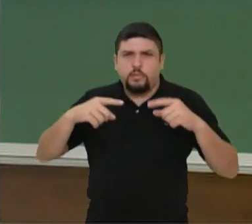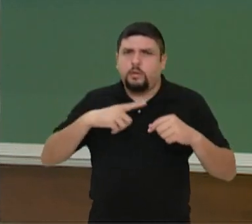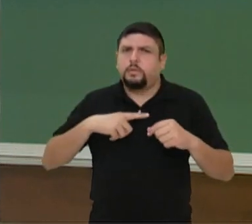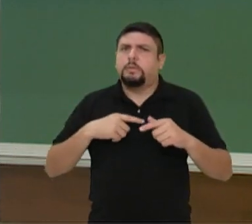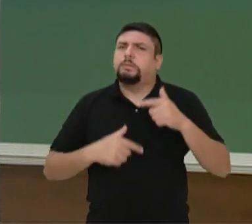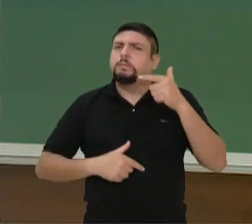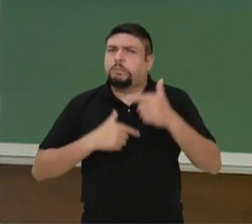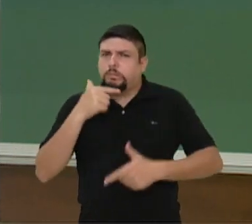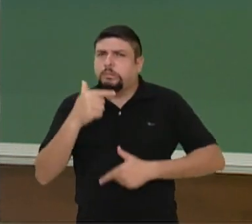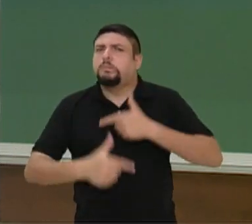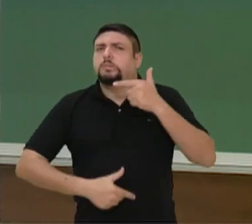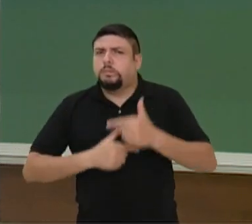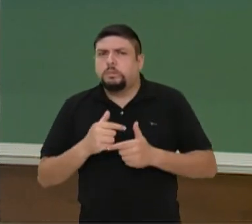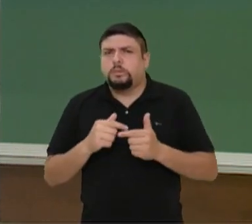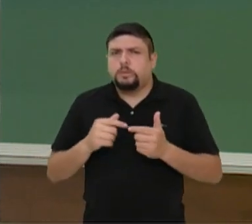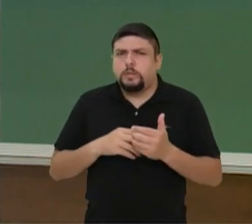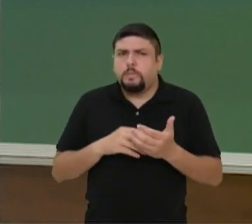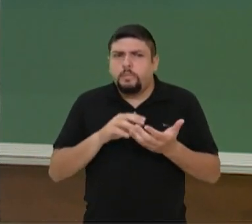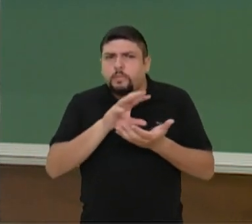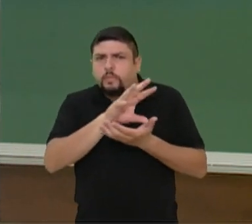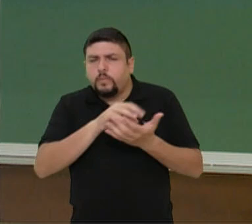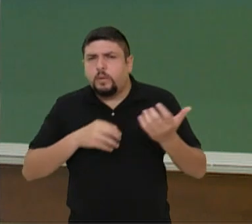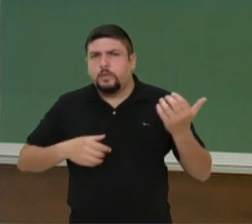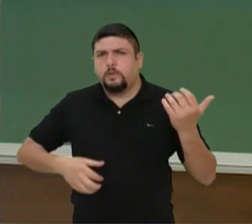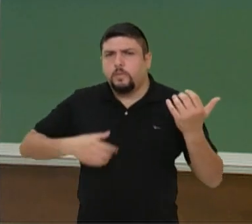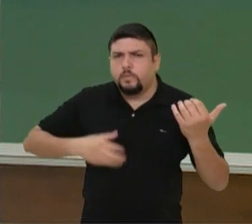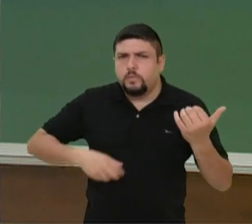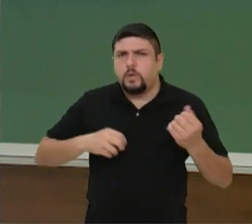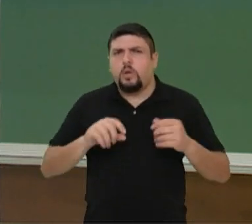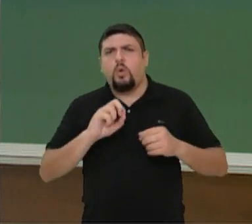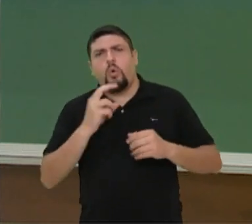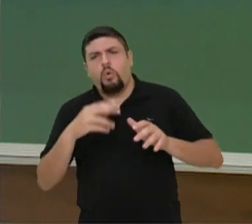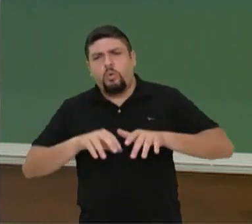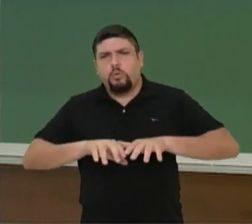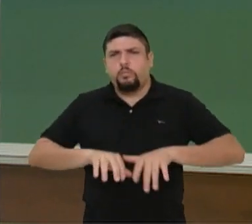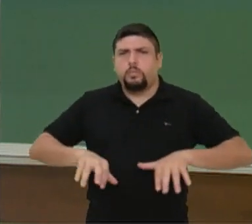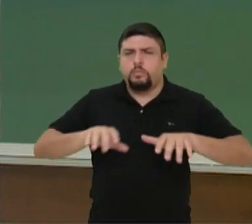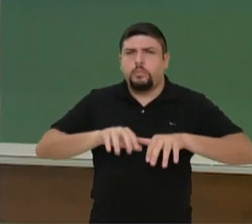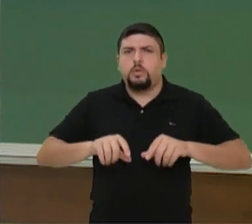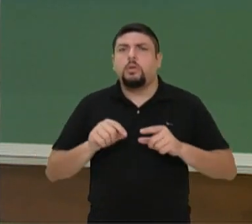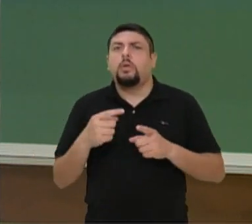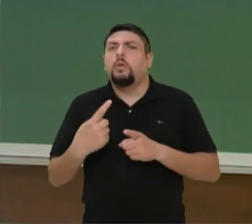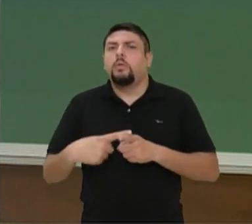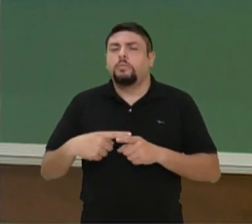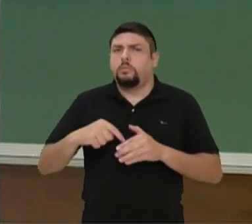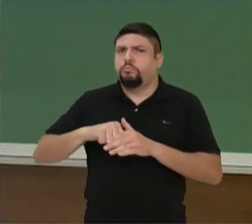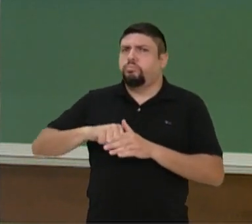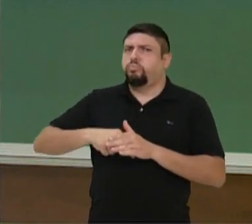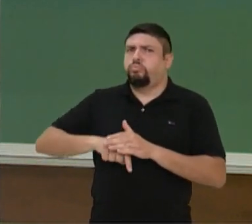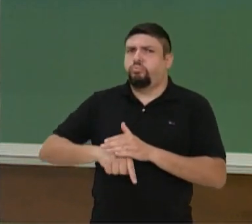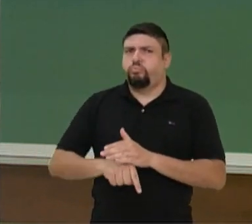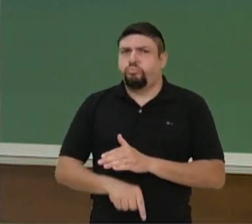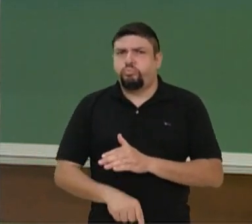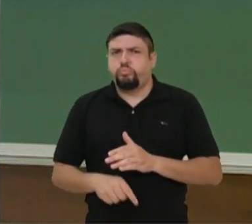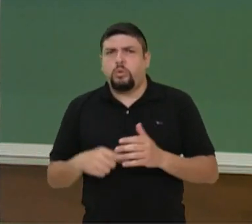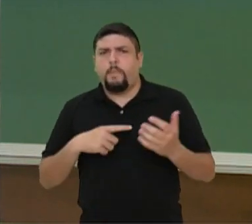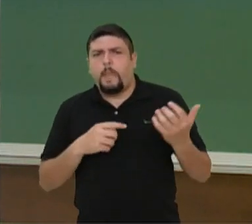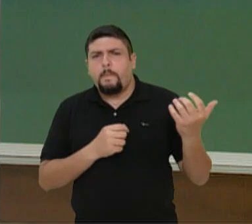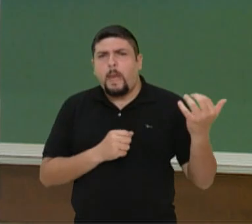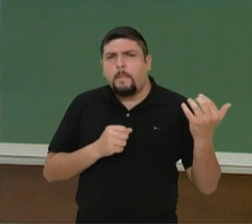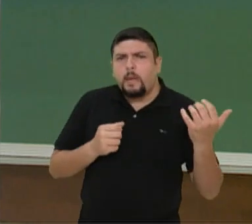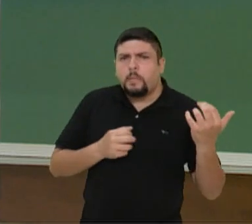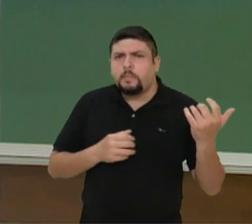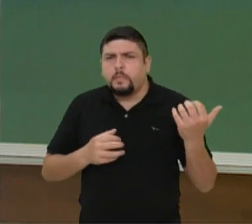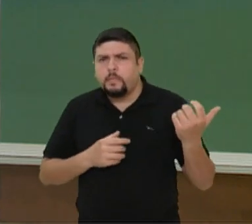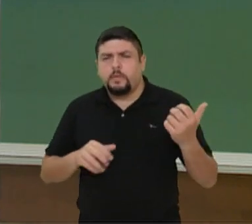aí para tocar num violão, num teclado, essas músicas pela complexidade dos acordes e das sequências de